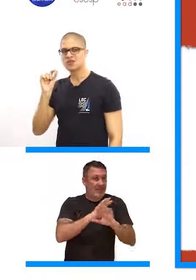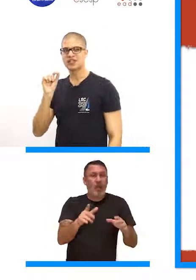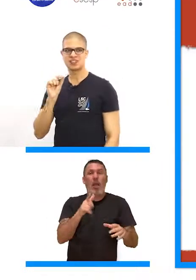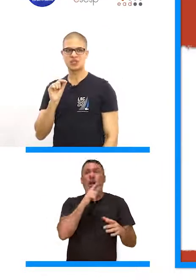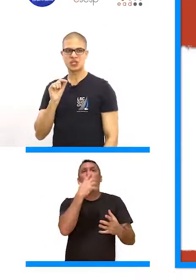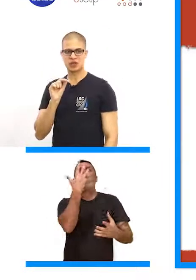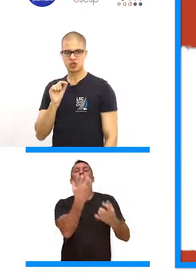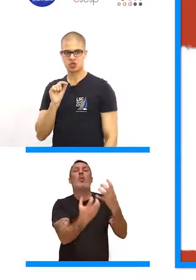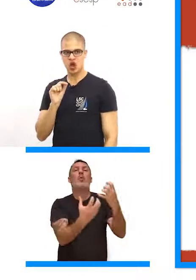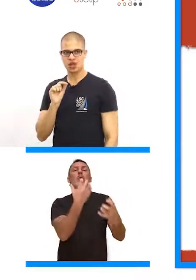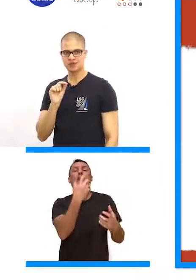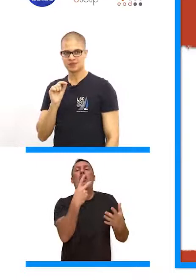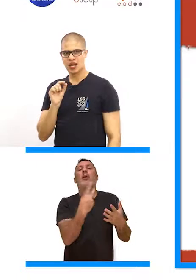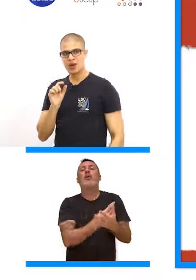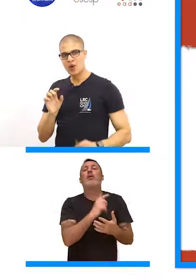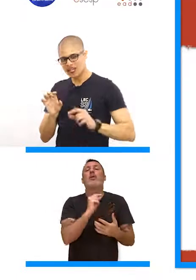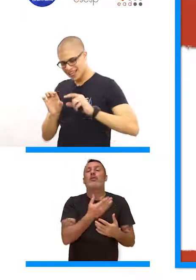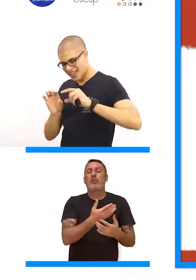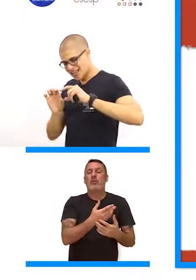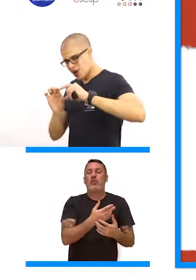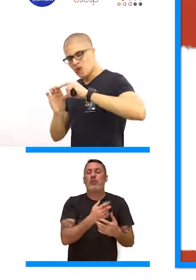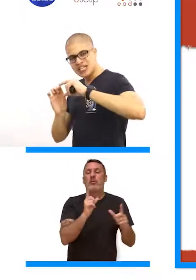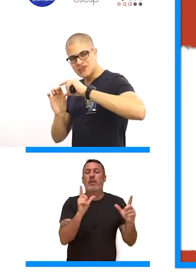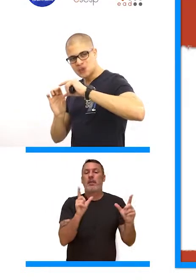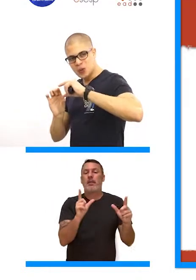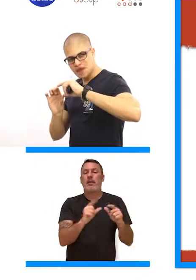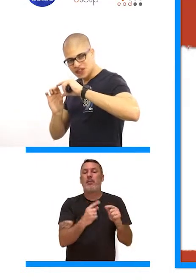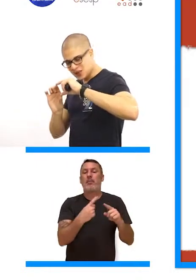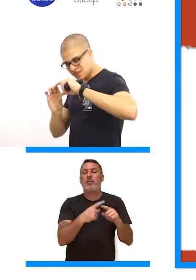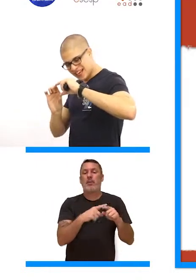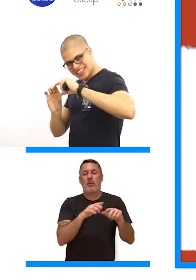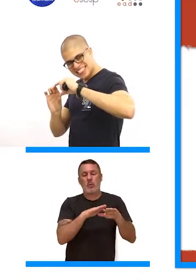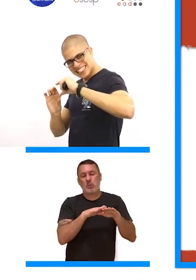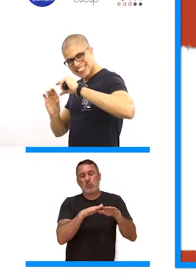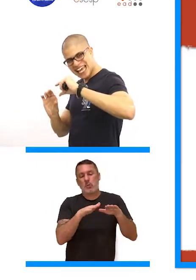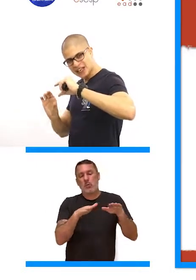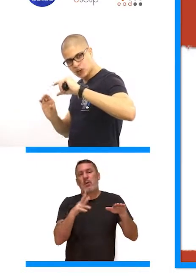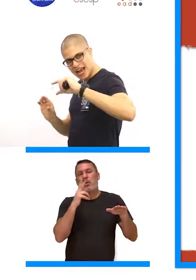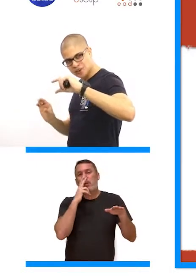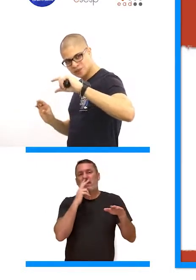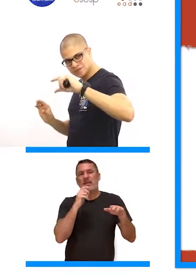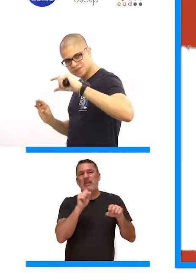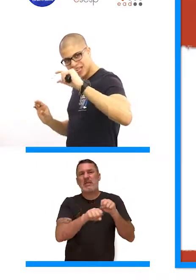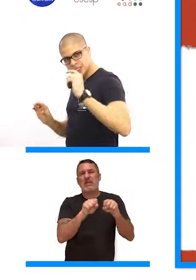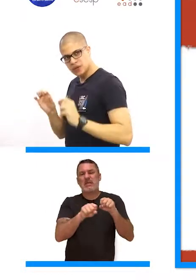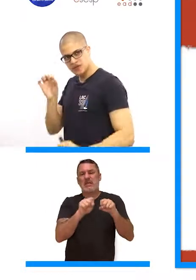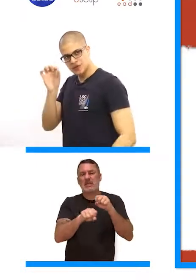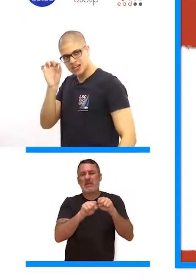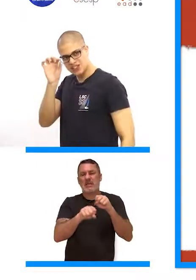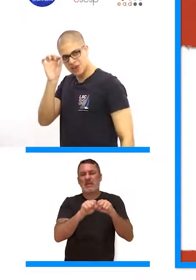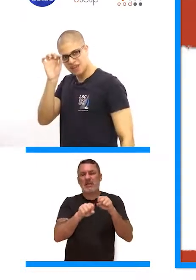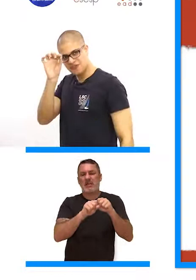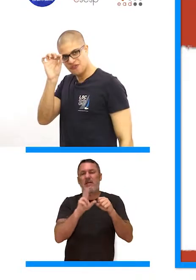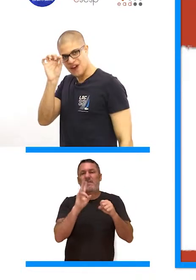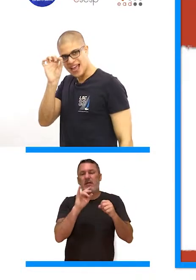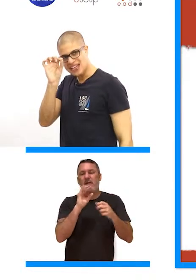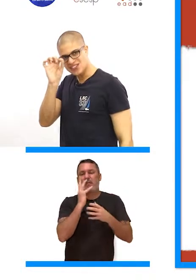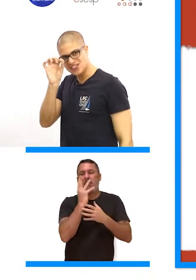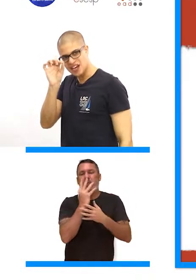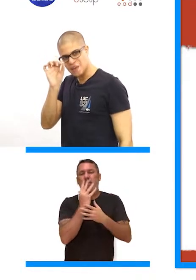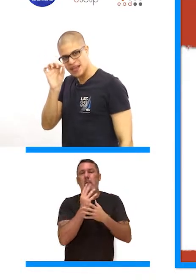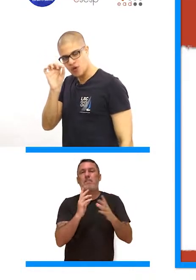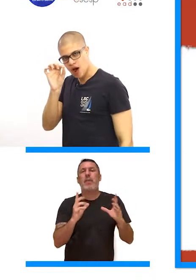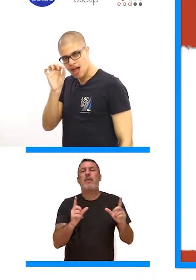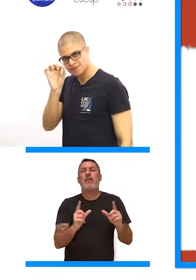menor infiltração de água no solo, porque o nível superficial ele fica saturado, então a infiltração ela